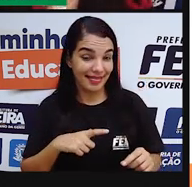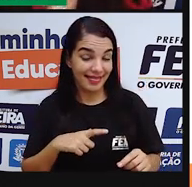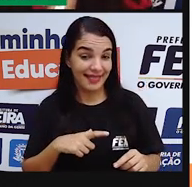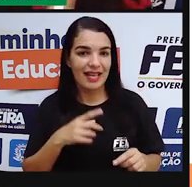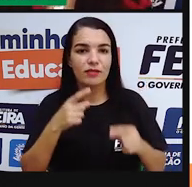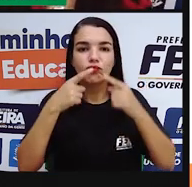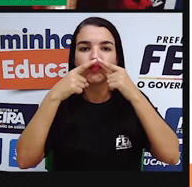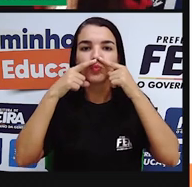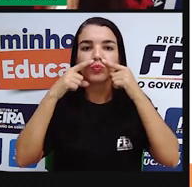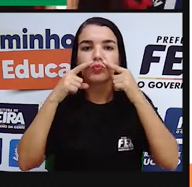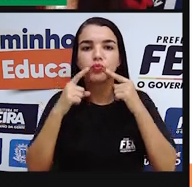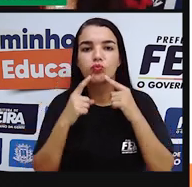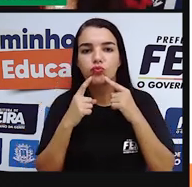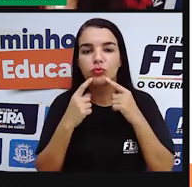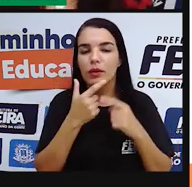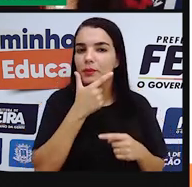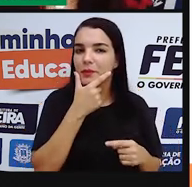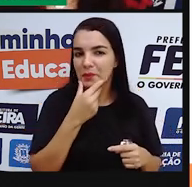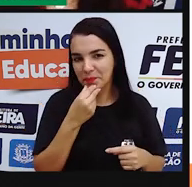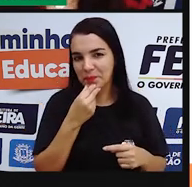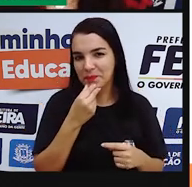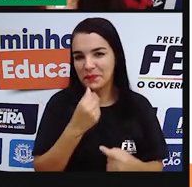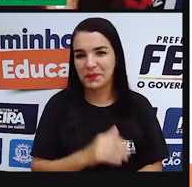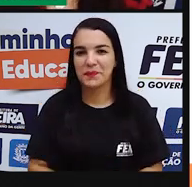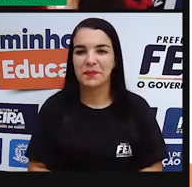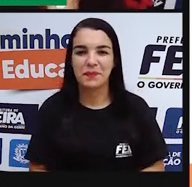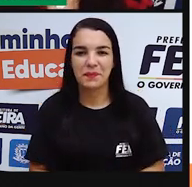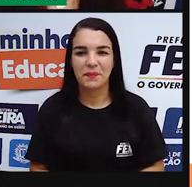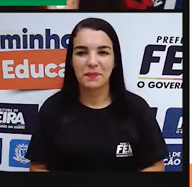o bigode dos homens.